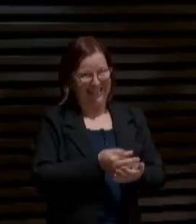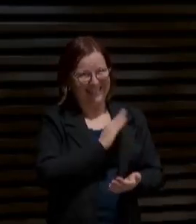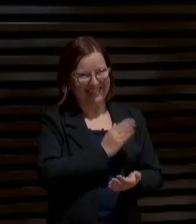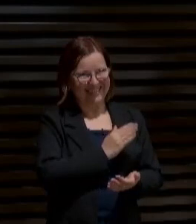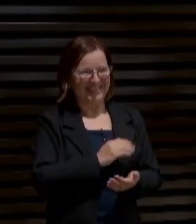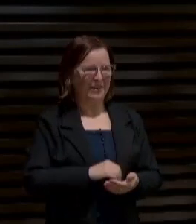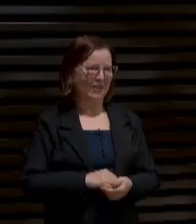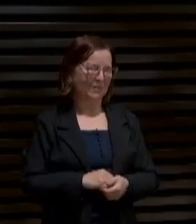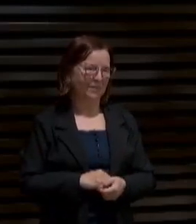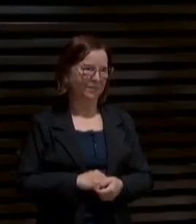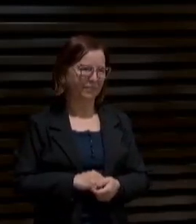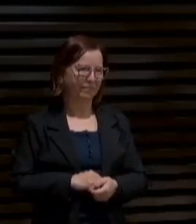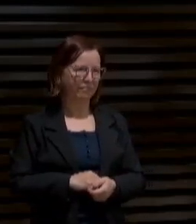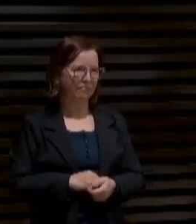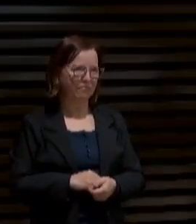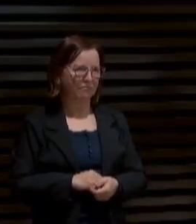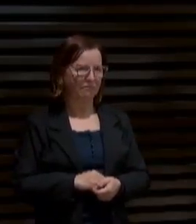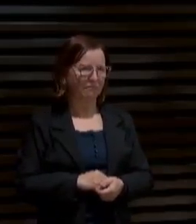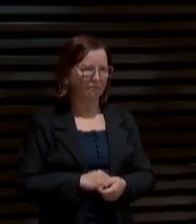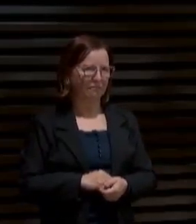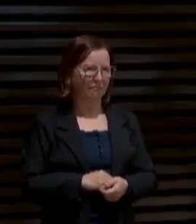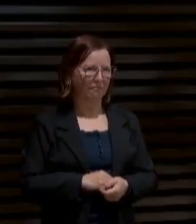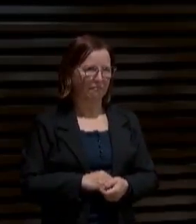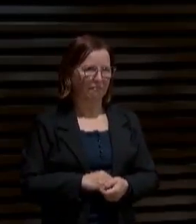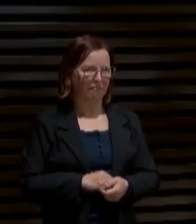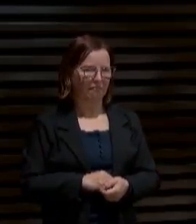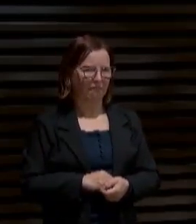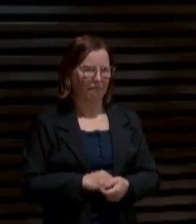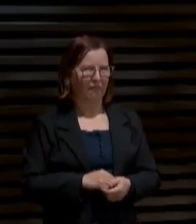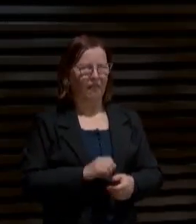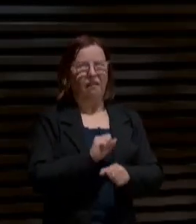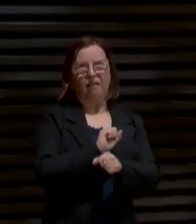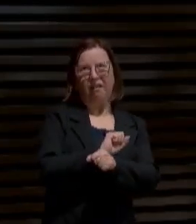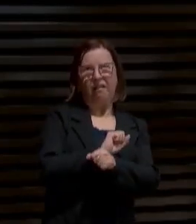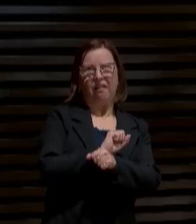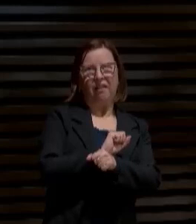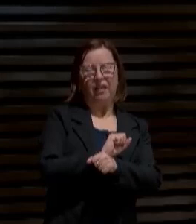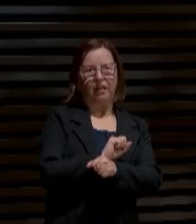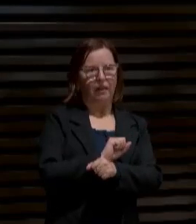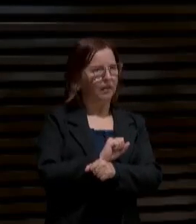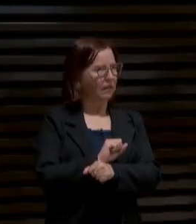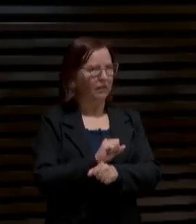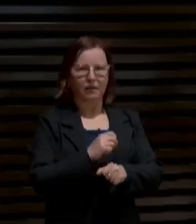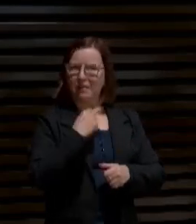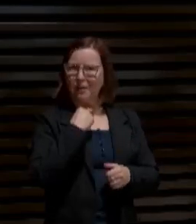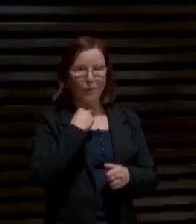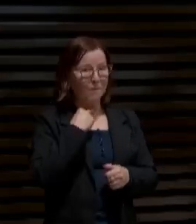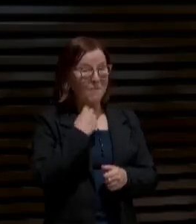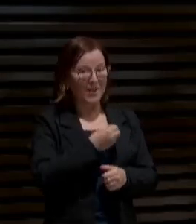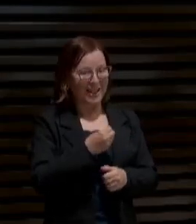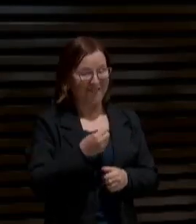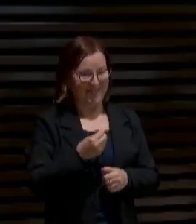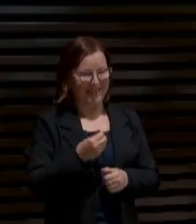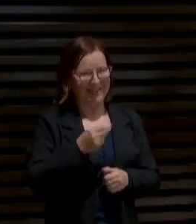com a estagnação não não deveria ocorrer na vida do regenerado mas